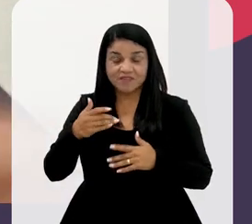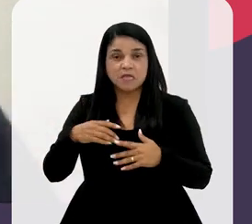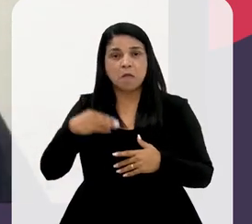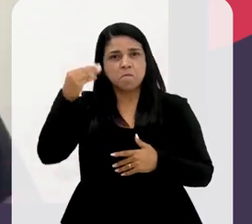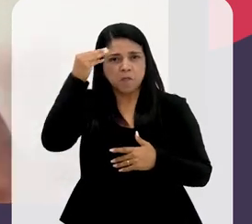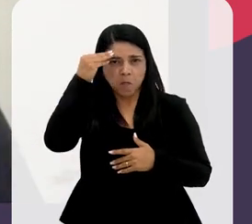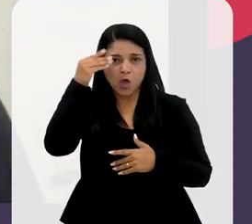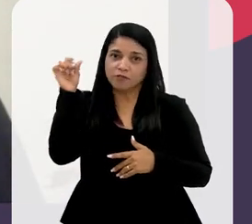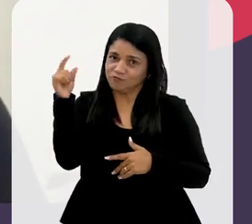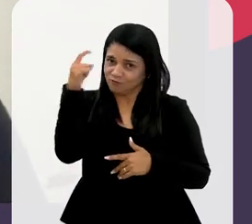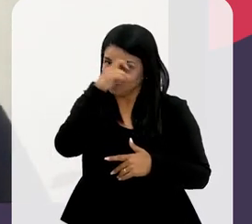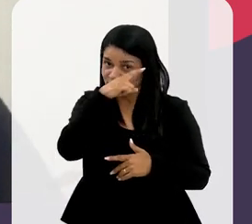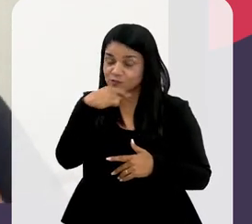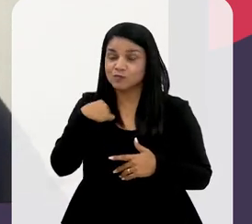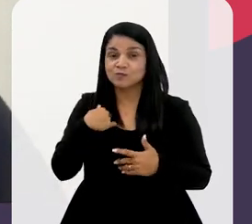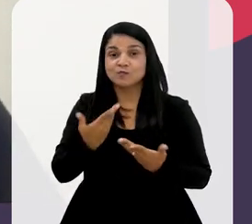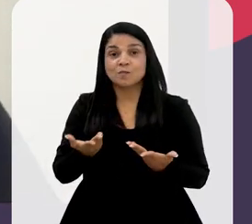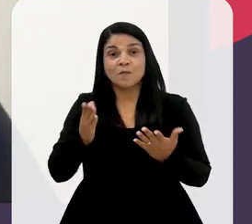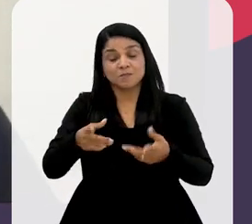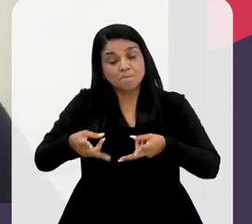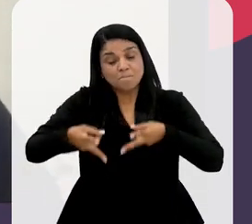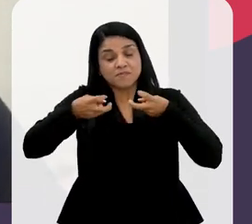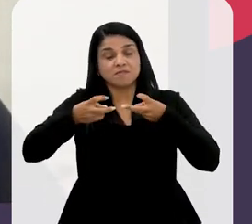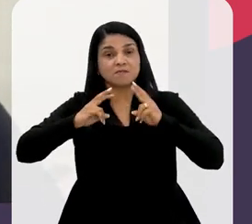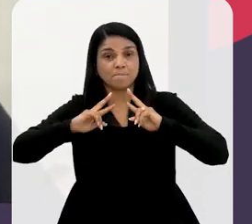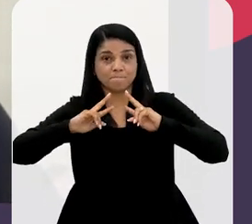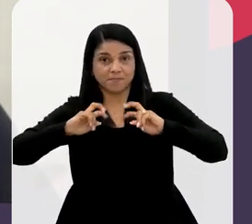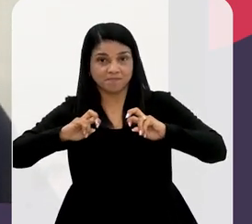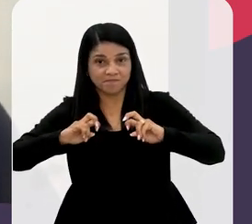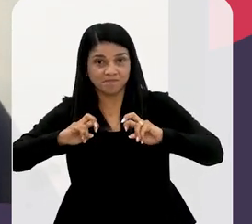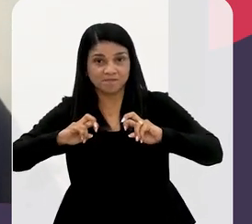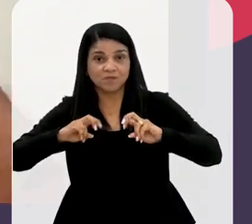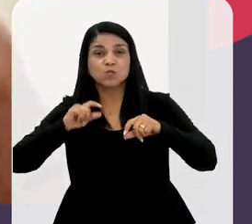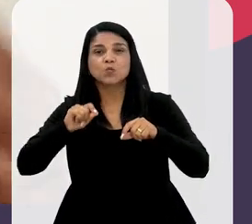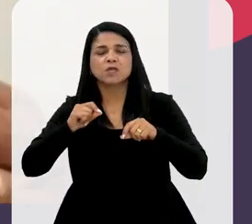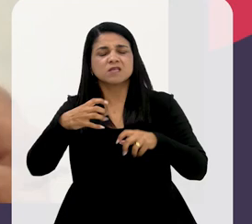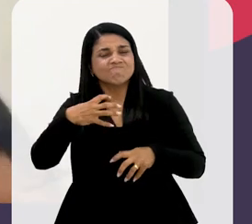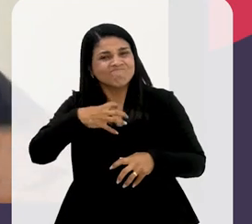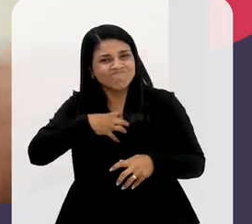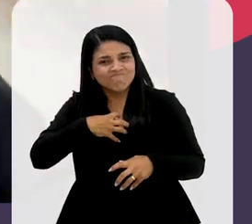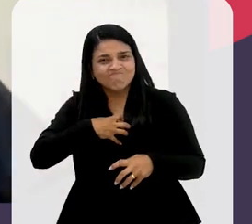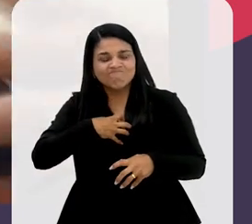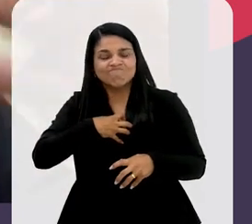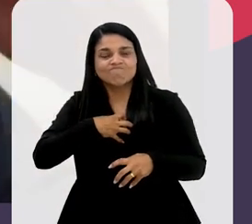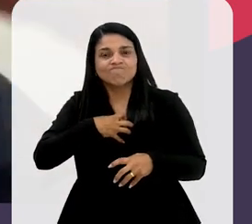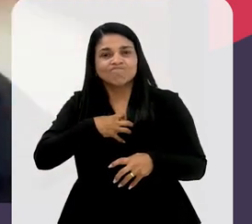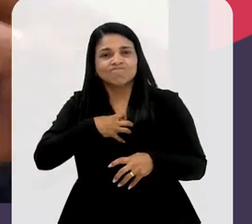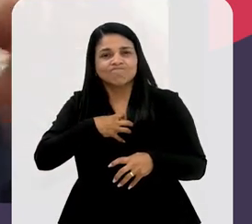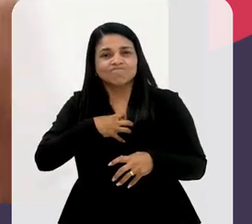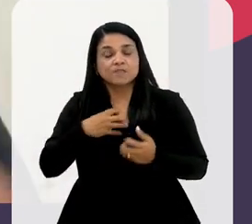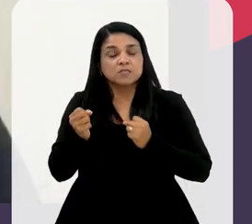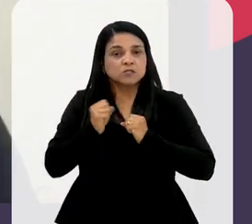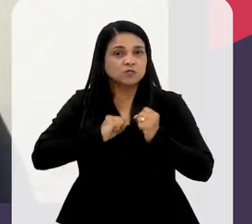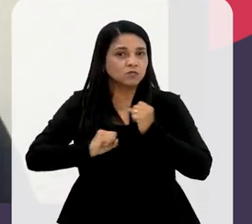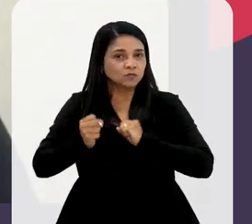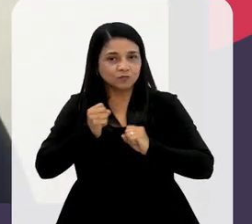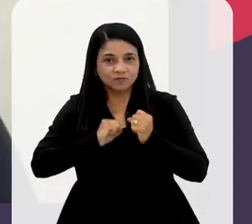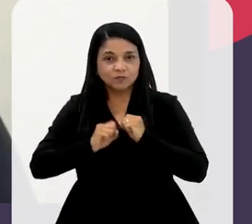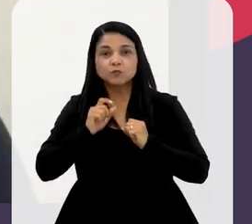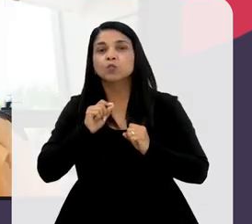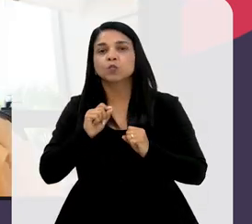mais aquela memória. Mas acontece que eu percebo que é uma coisa que dói mais em mim, o que me deixa muito